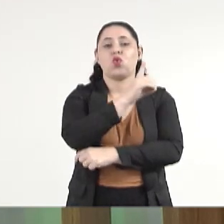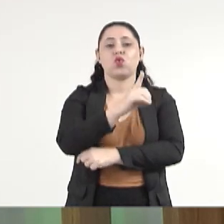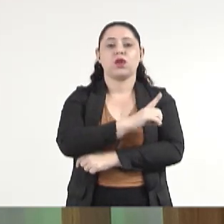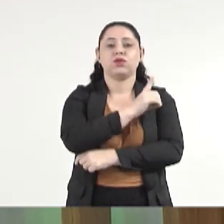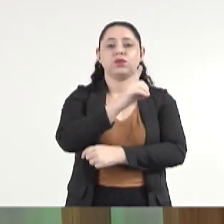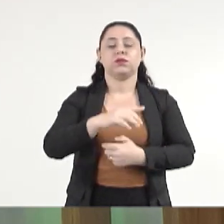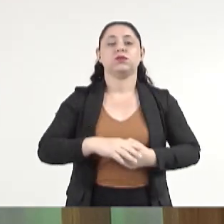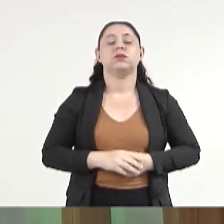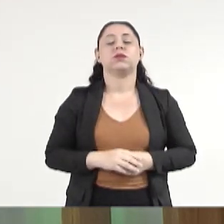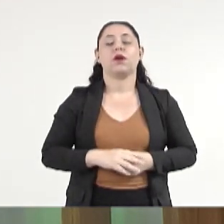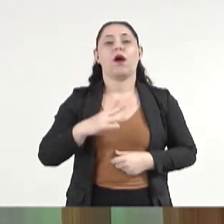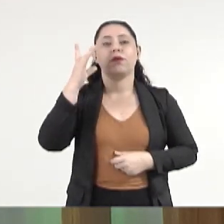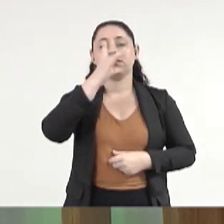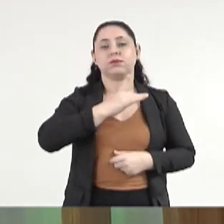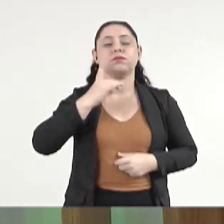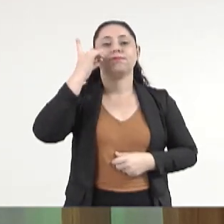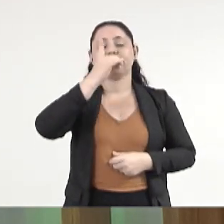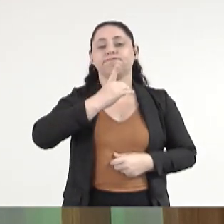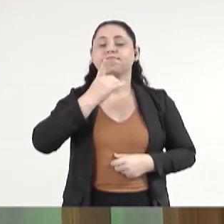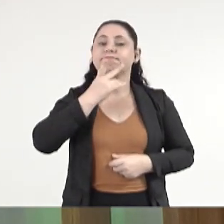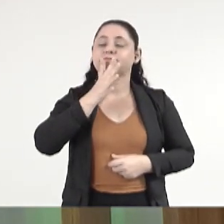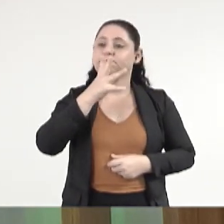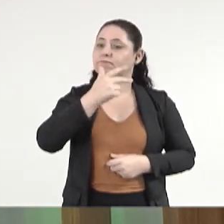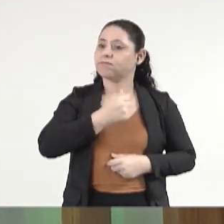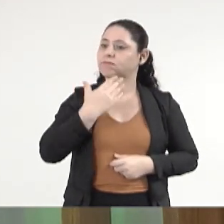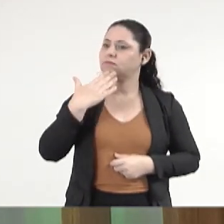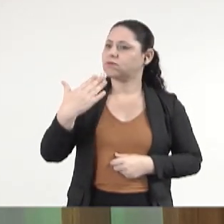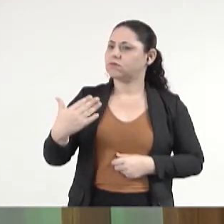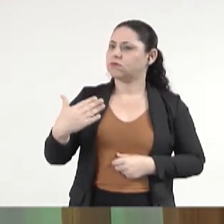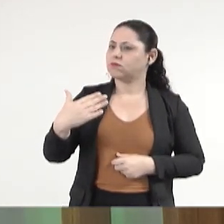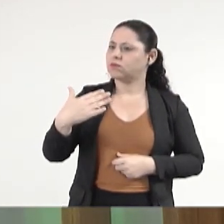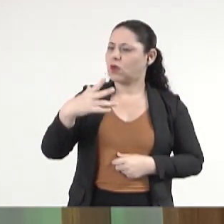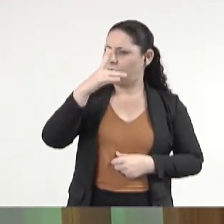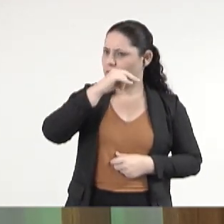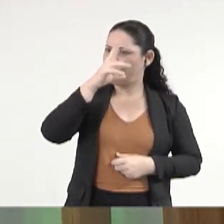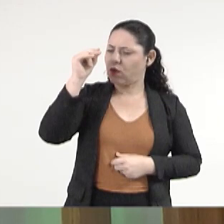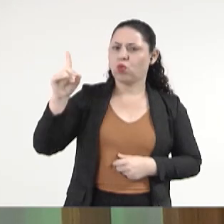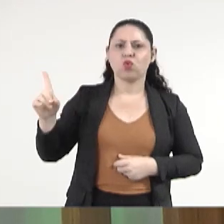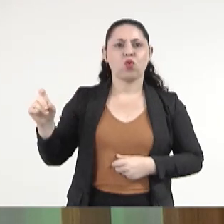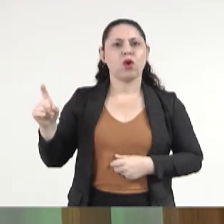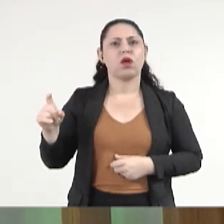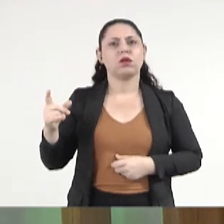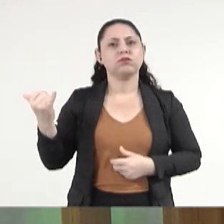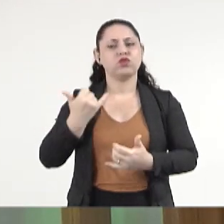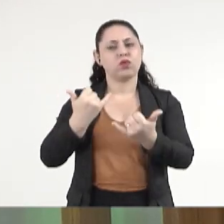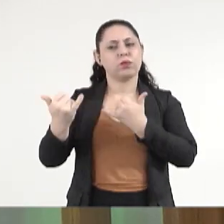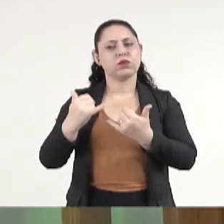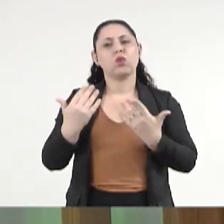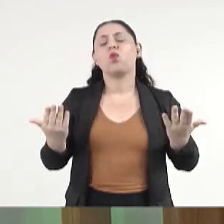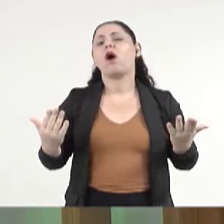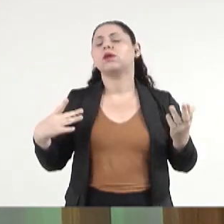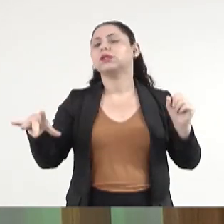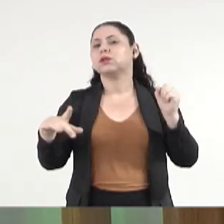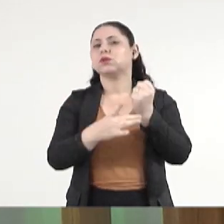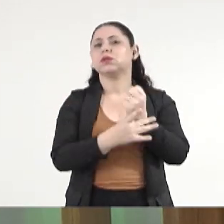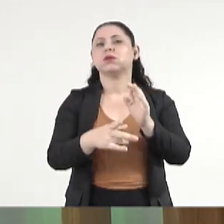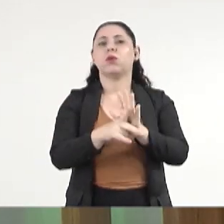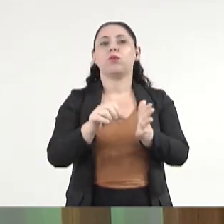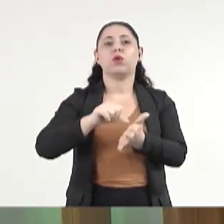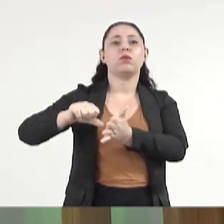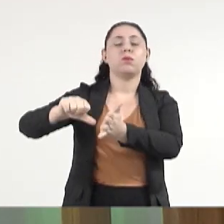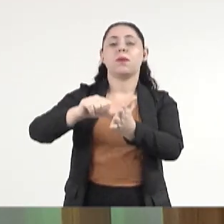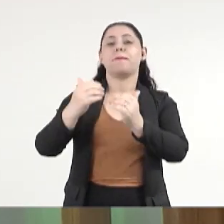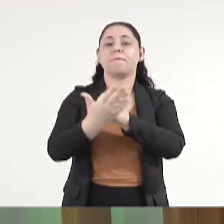Douradina, a deputada Lia Nogueira requereu informações ao prefeito de Dourados com relação à segurança